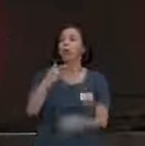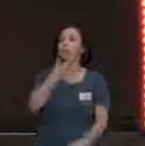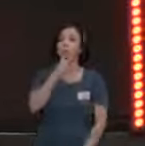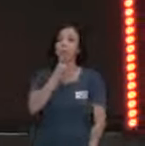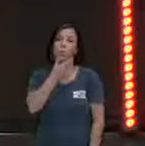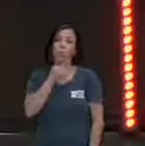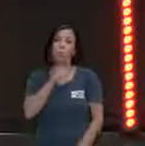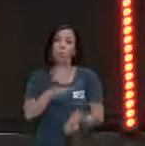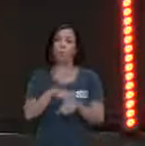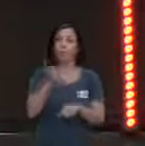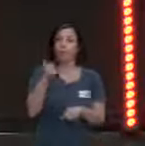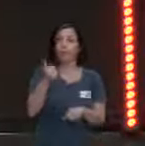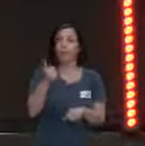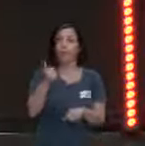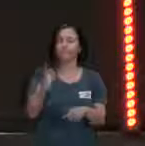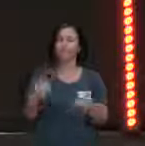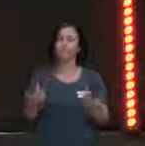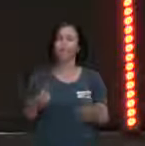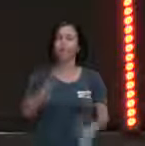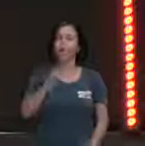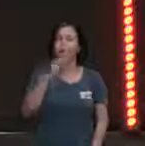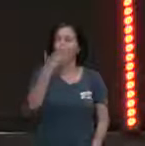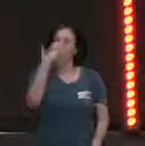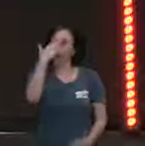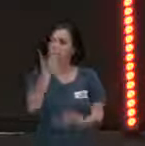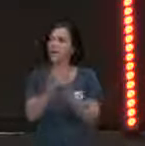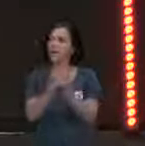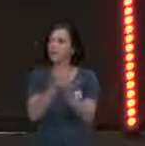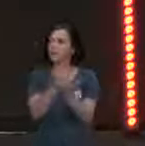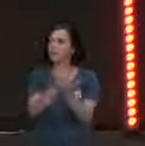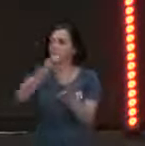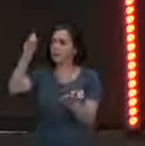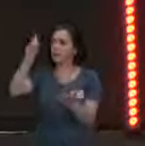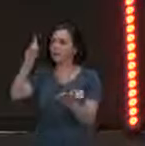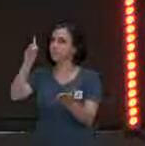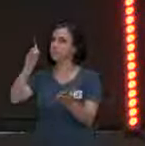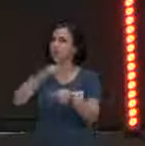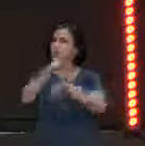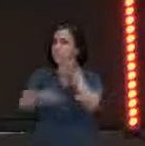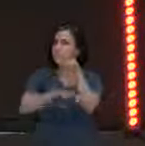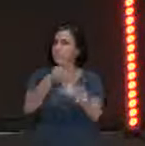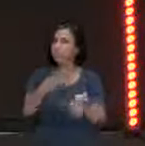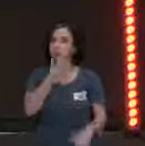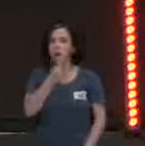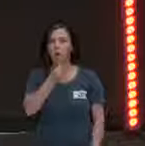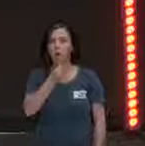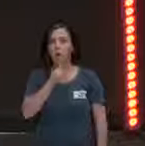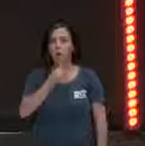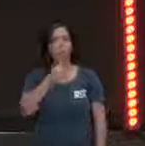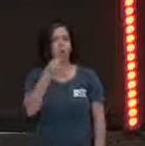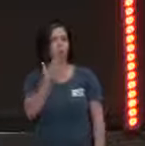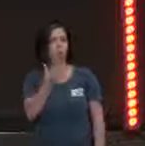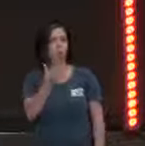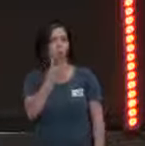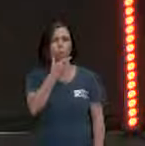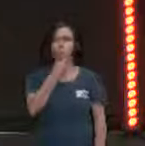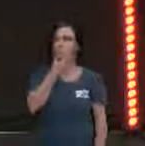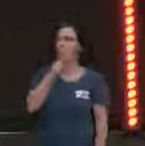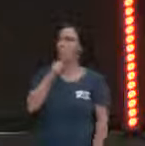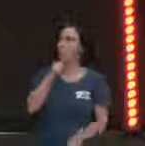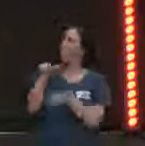transforma o homem oi ou então o homem é que transforma a Deus